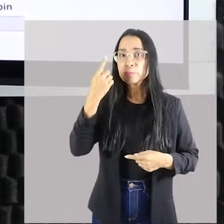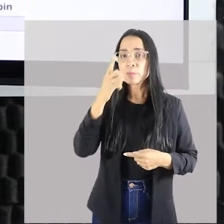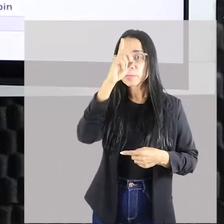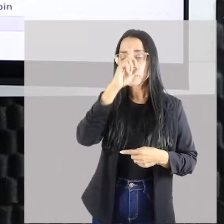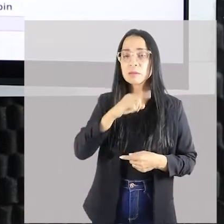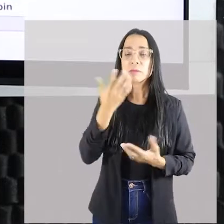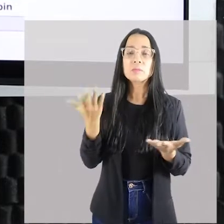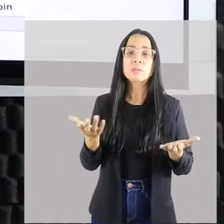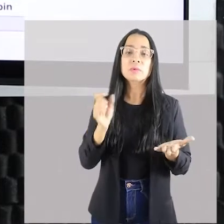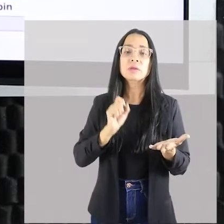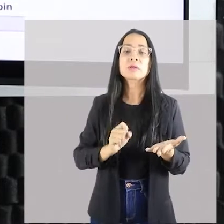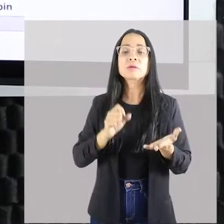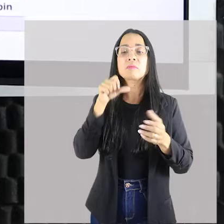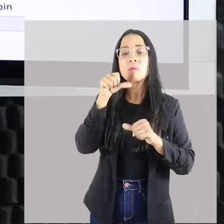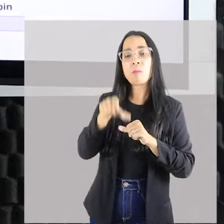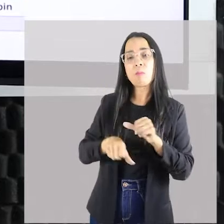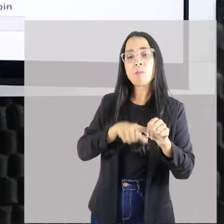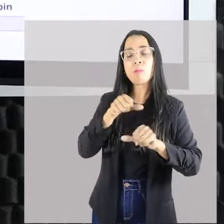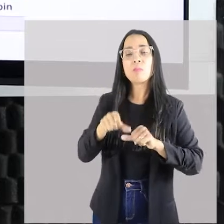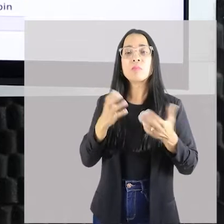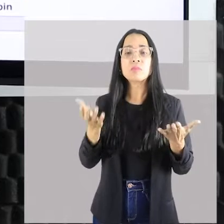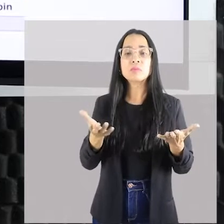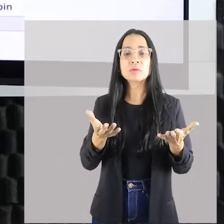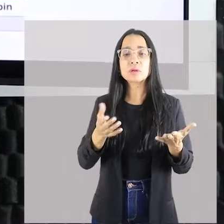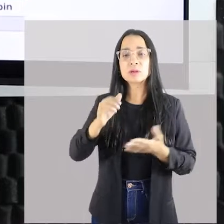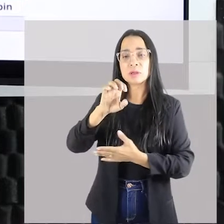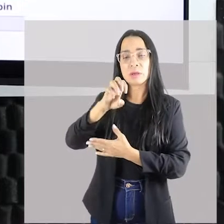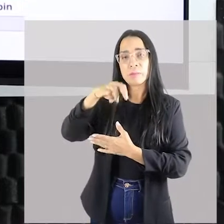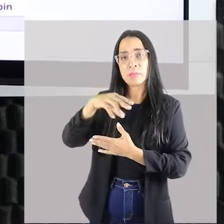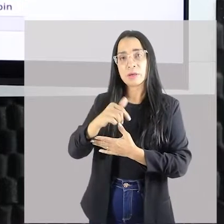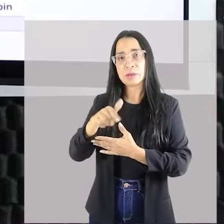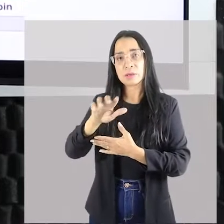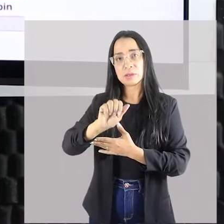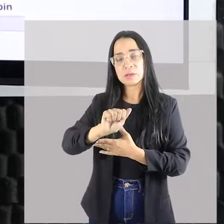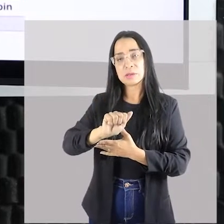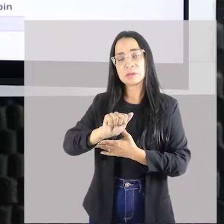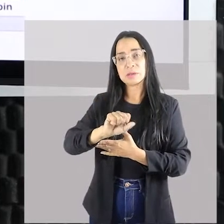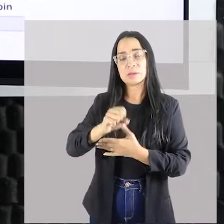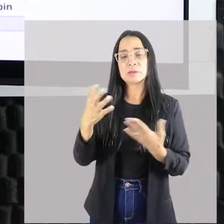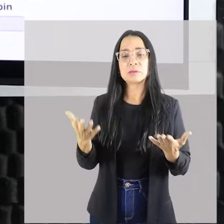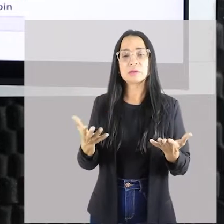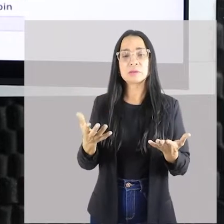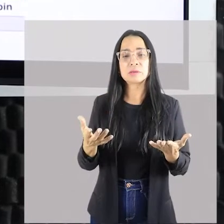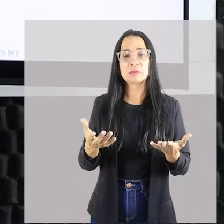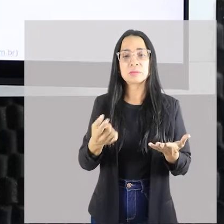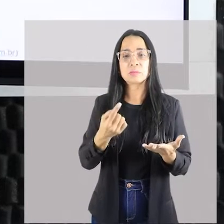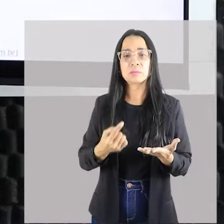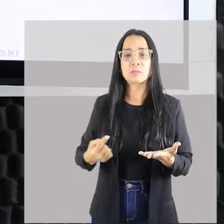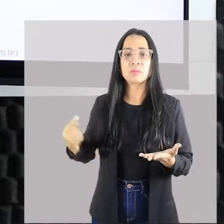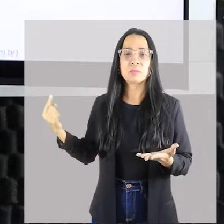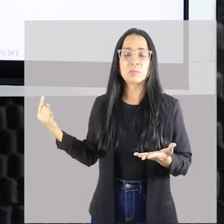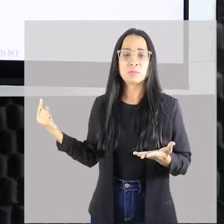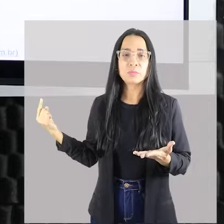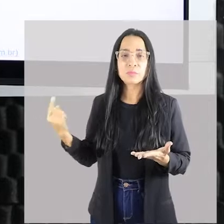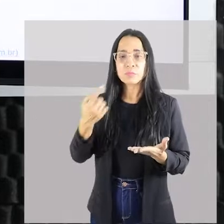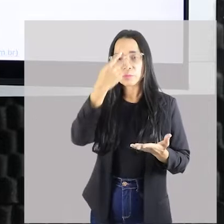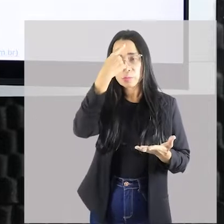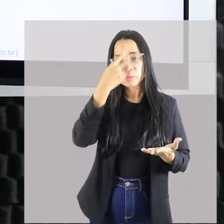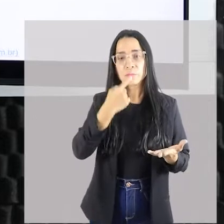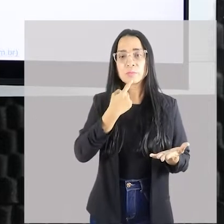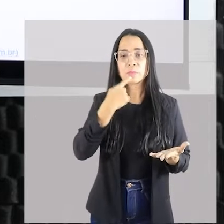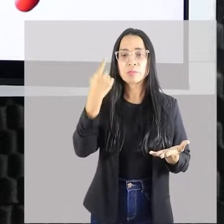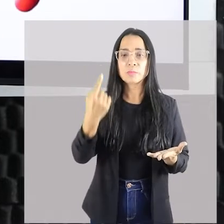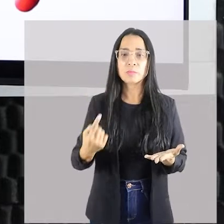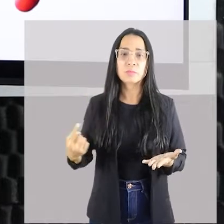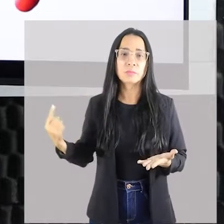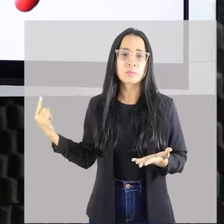anemia que vai alterar as hemácias do indivíduo, certo? Coloquei aqui até uma imagem para